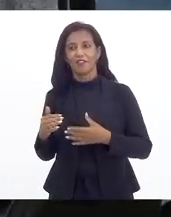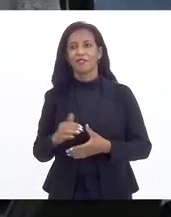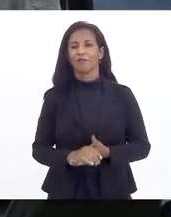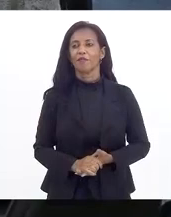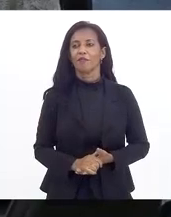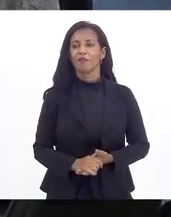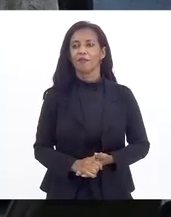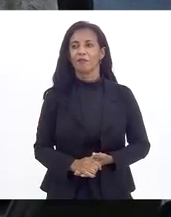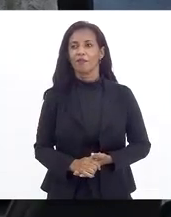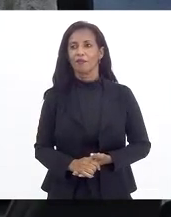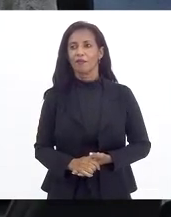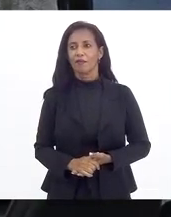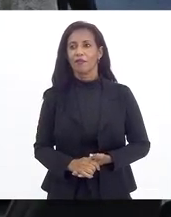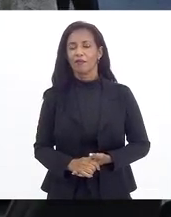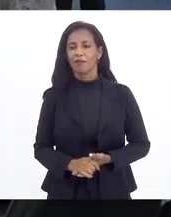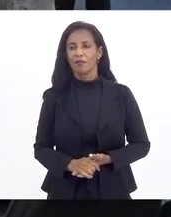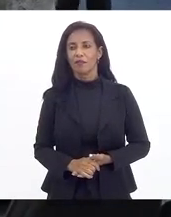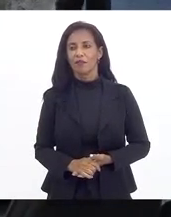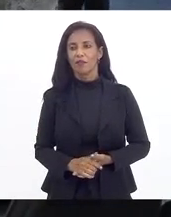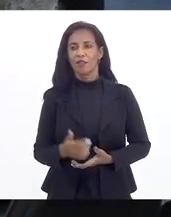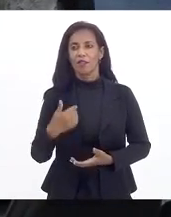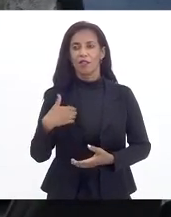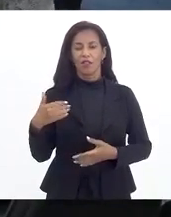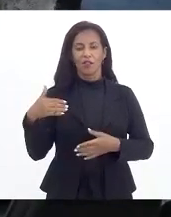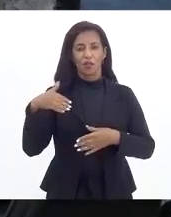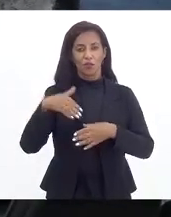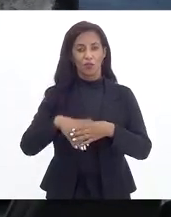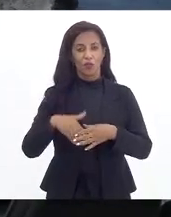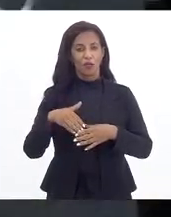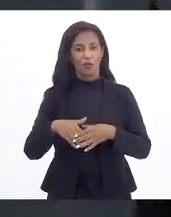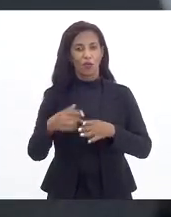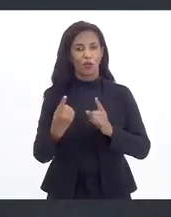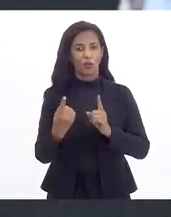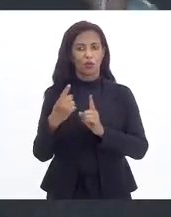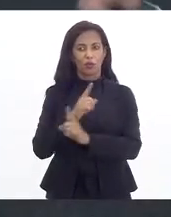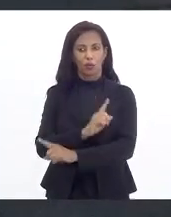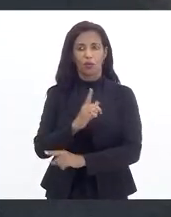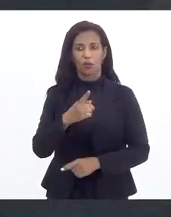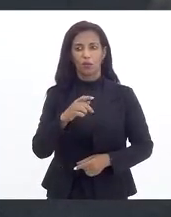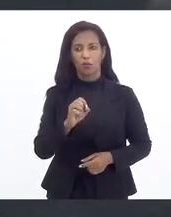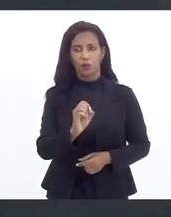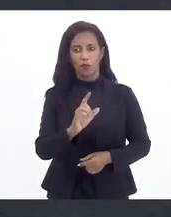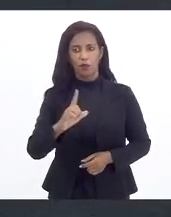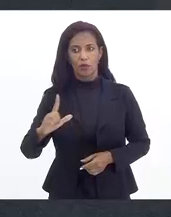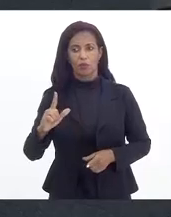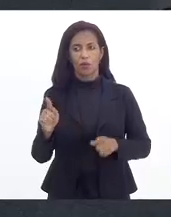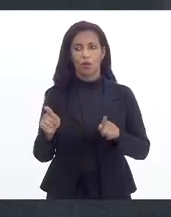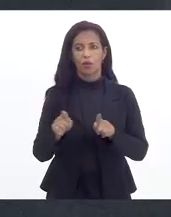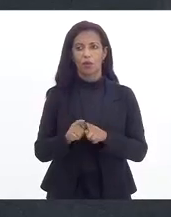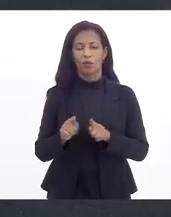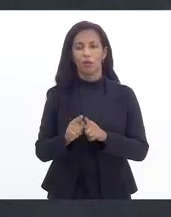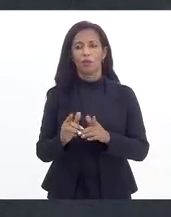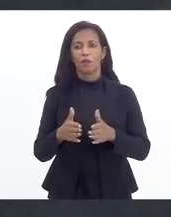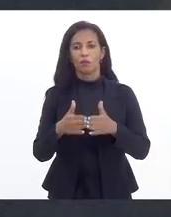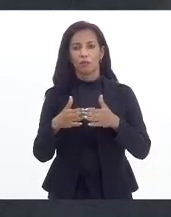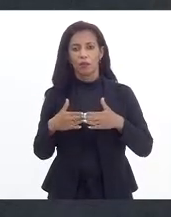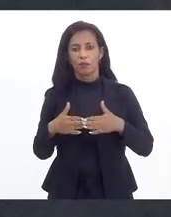senhor presidente, ao 621 de 2021, contrário do PSOL, e também, por